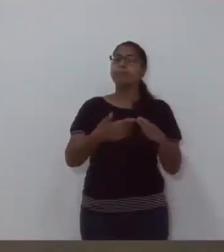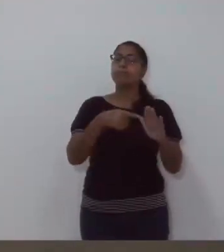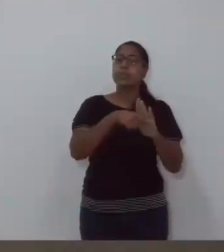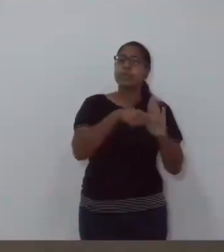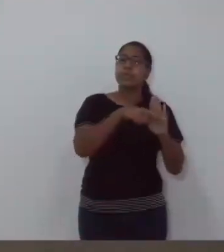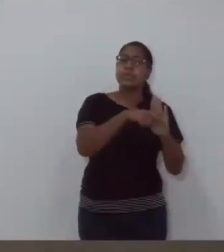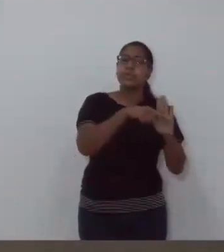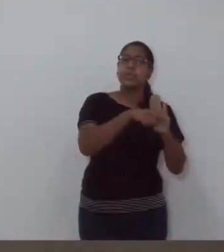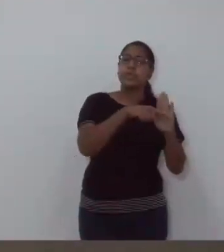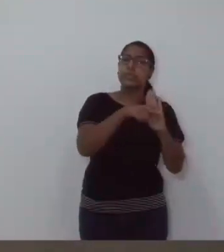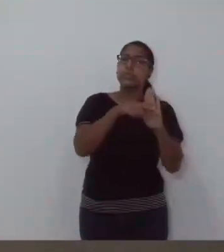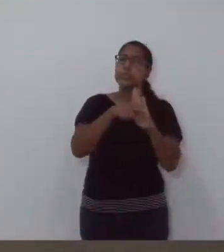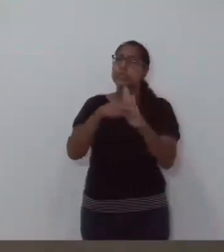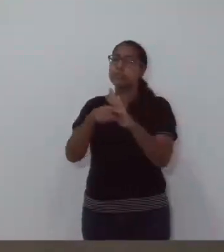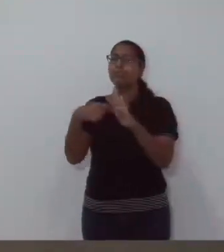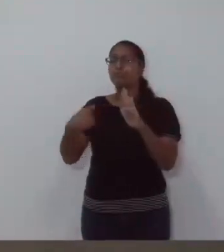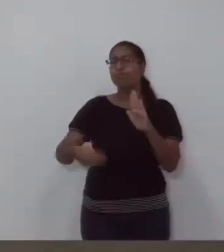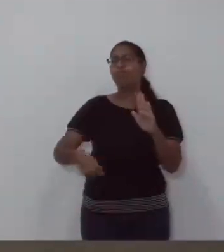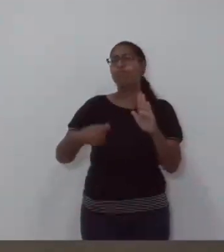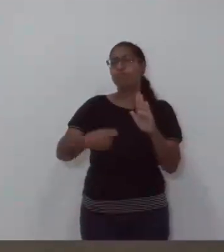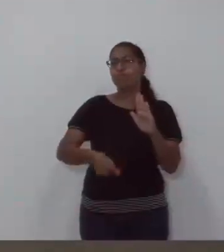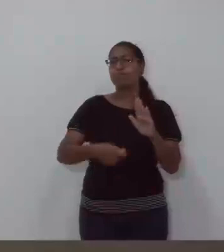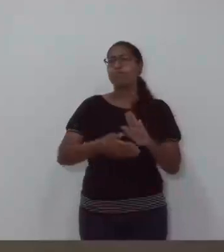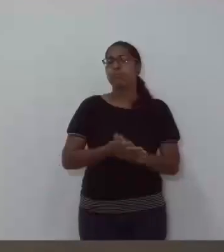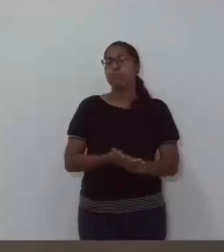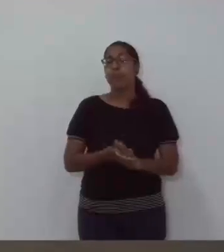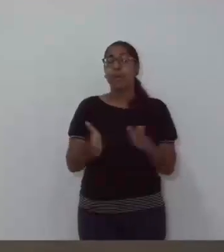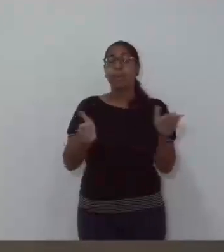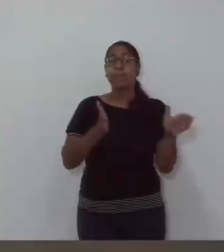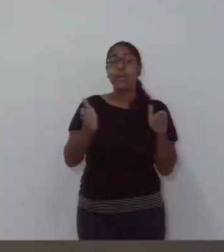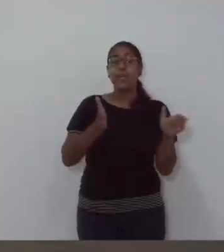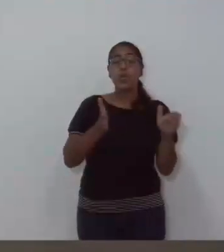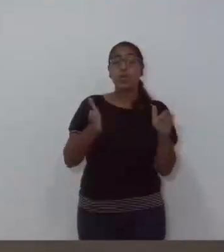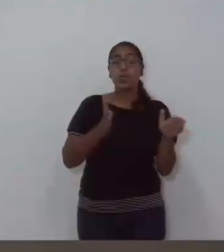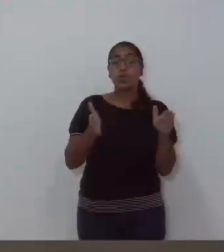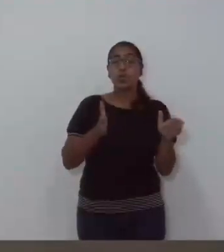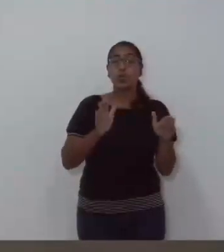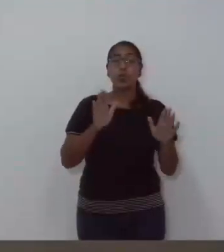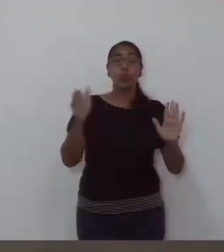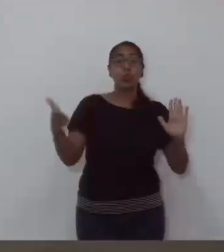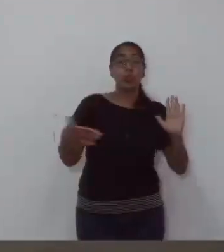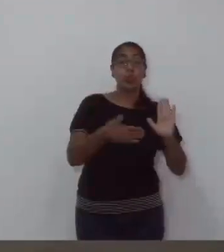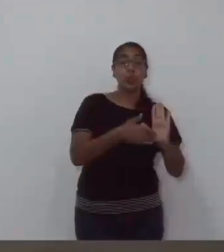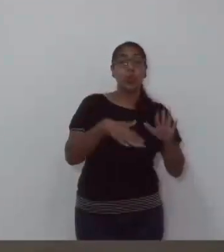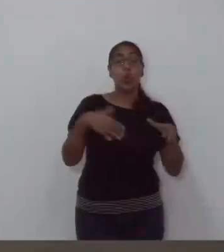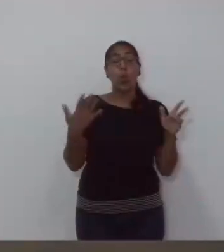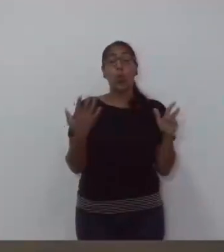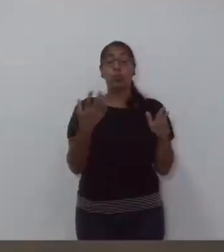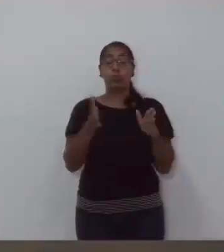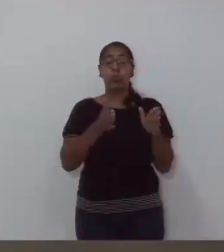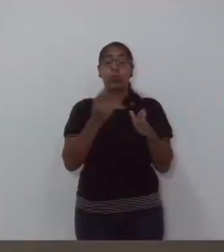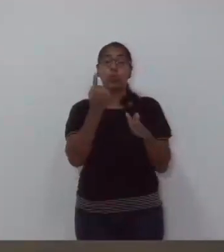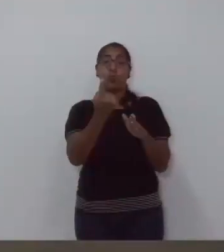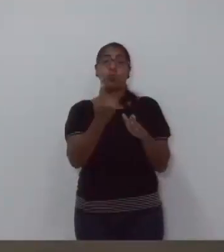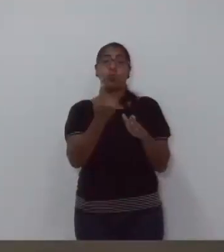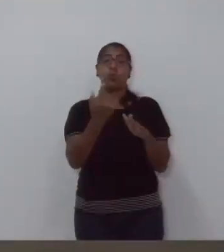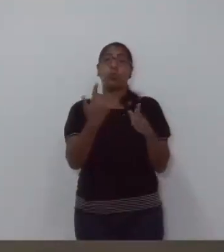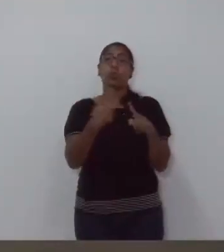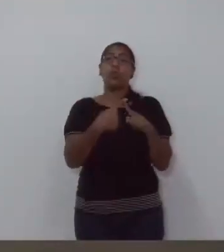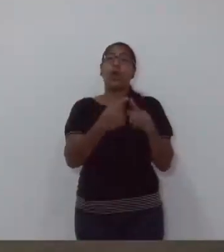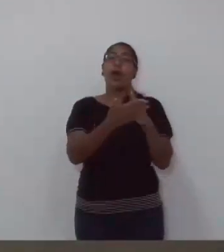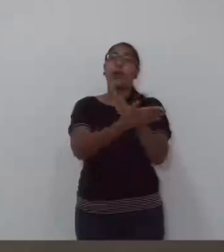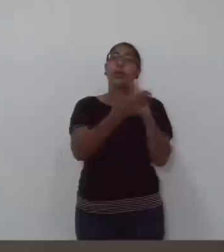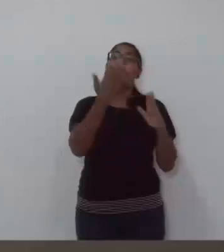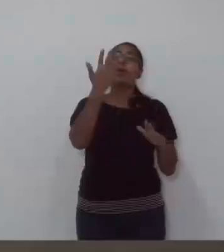aprofundar a análise. Essa medição foi feita no período todo ou durante um determinado período? Porque tem crianças que entram